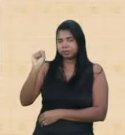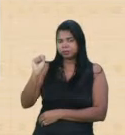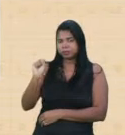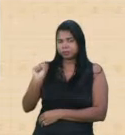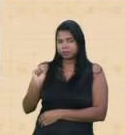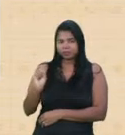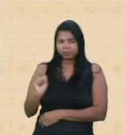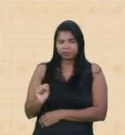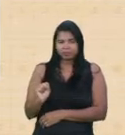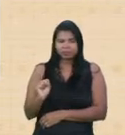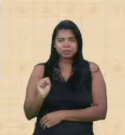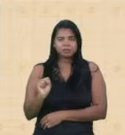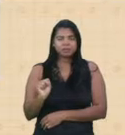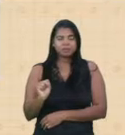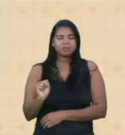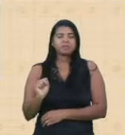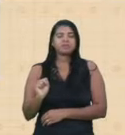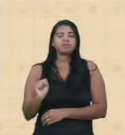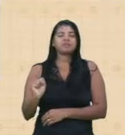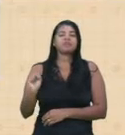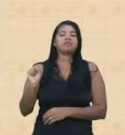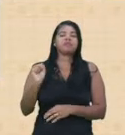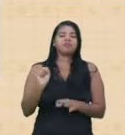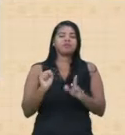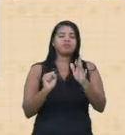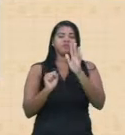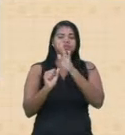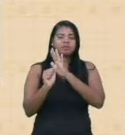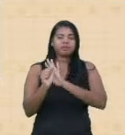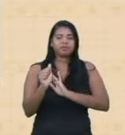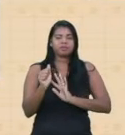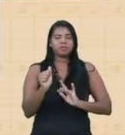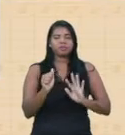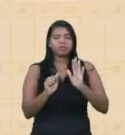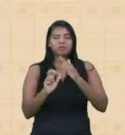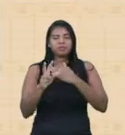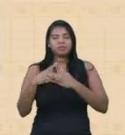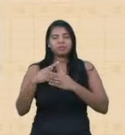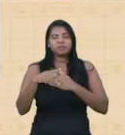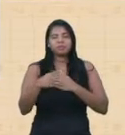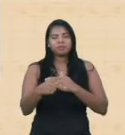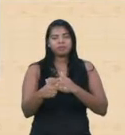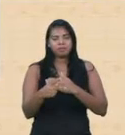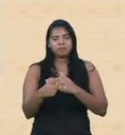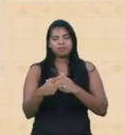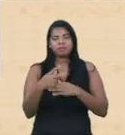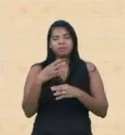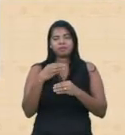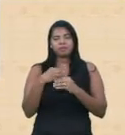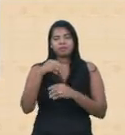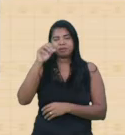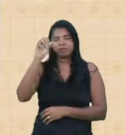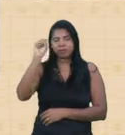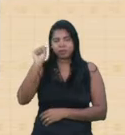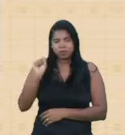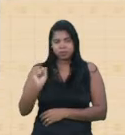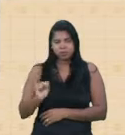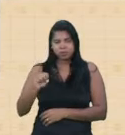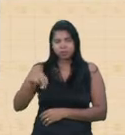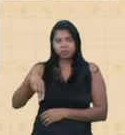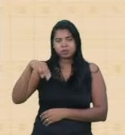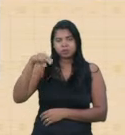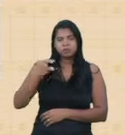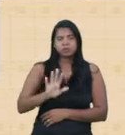esse movimento, ele continua na sequência, saindo do sul para o norte na parte